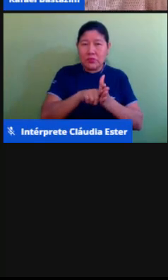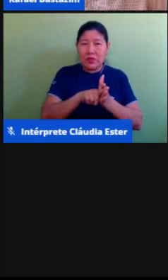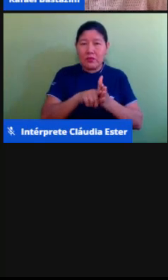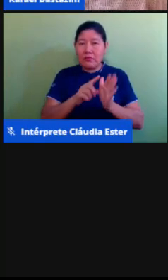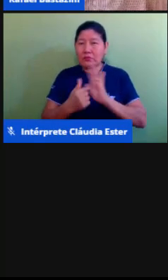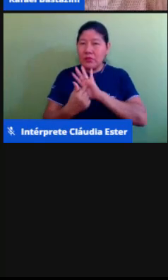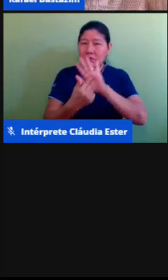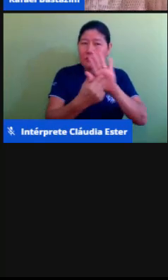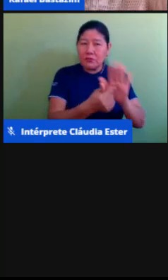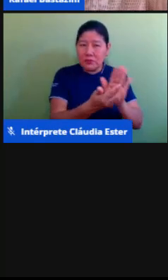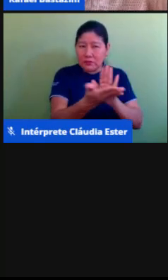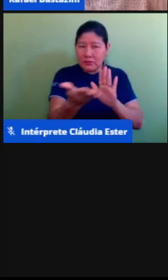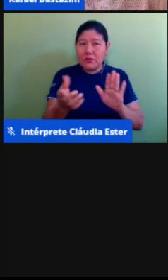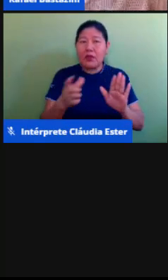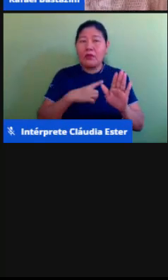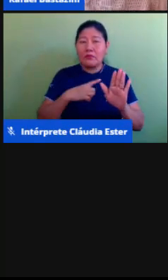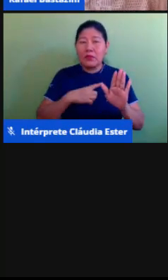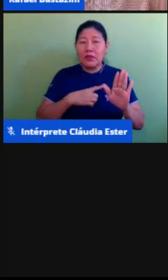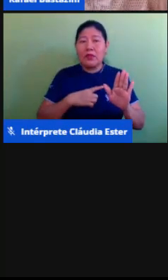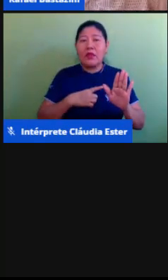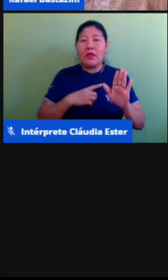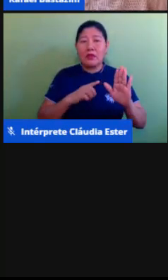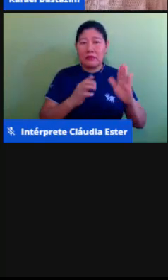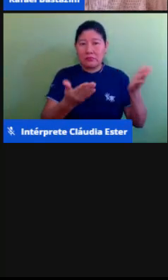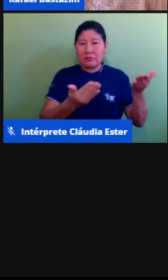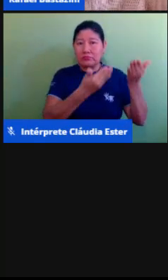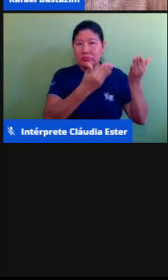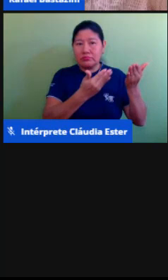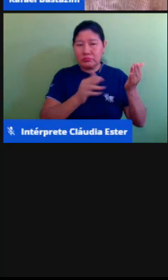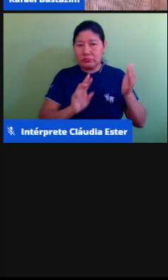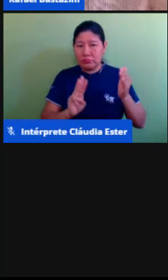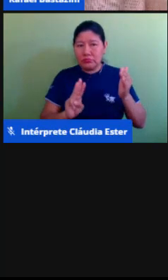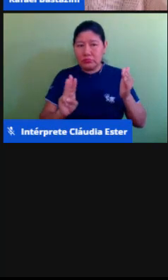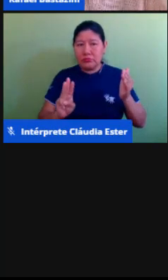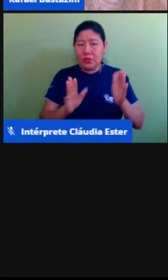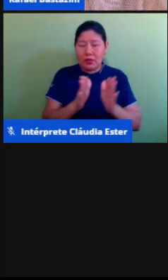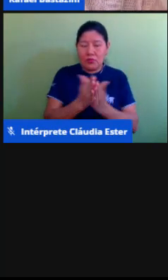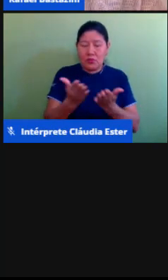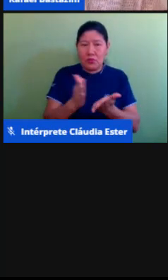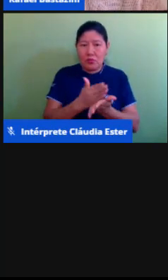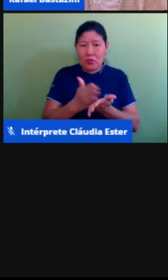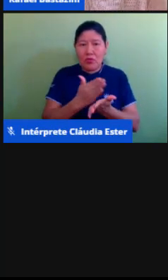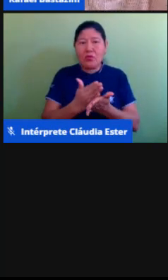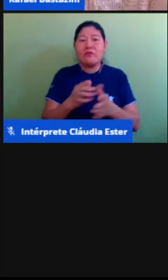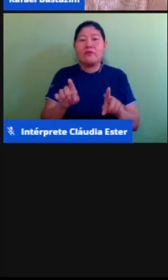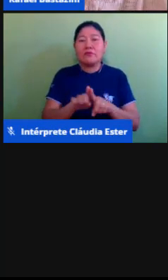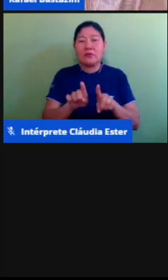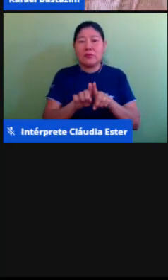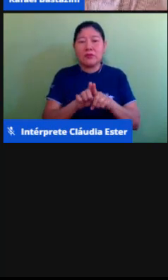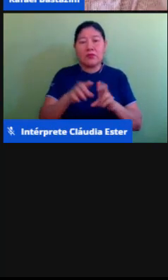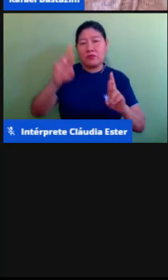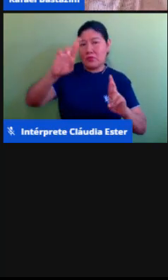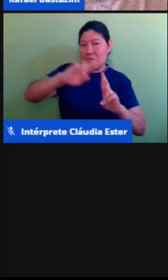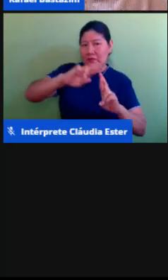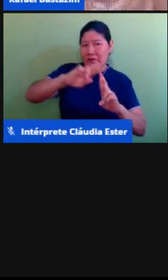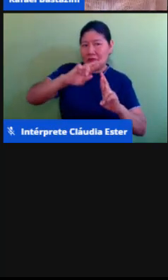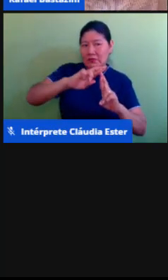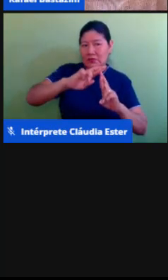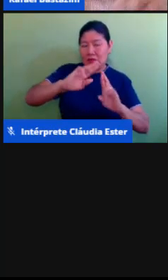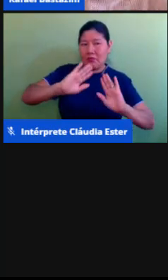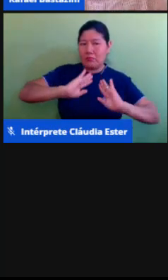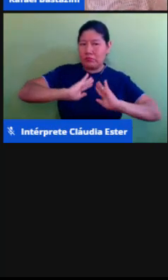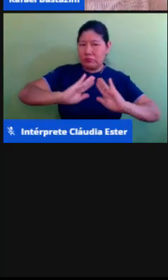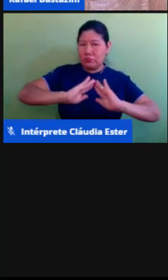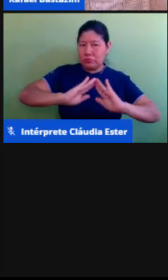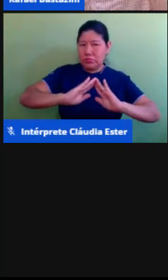constam todos nos slides. Eu tenho os artigos, tenho os capítulos de livro. Se vocês se interessarem, é só solicitar para a gente,